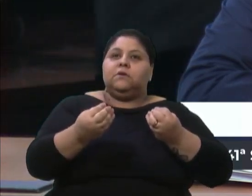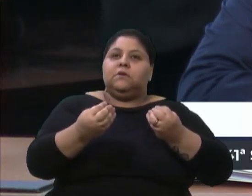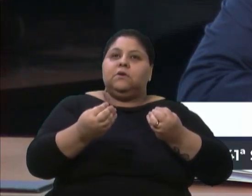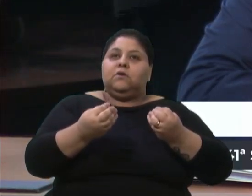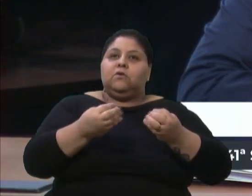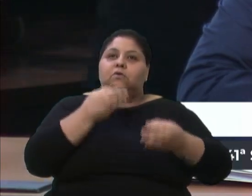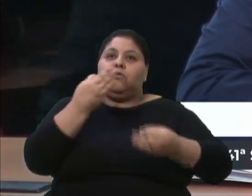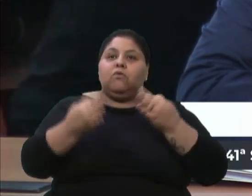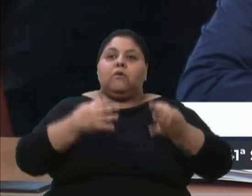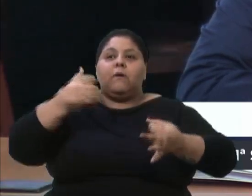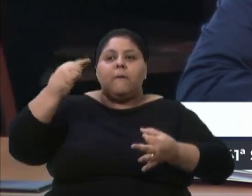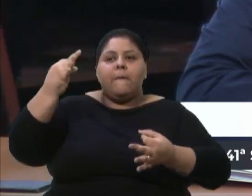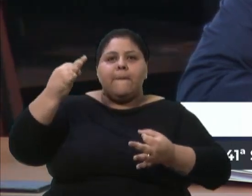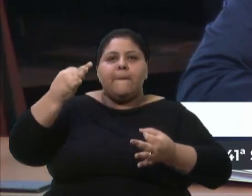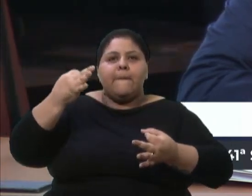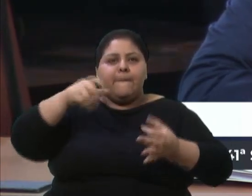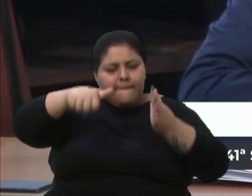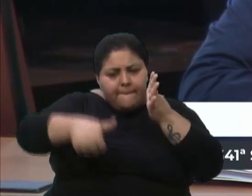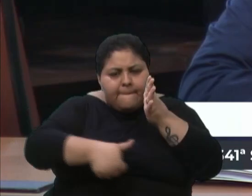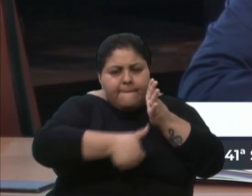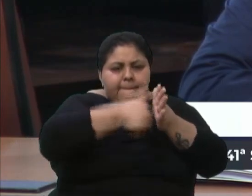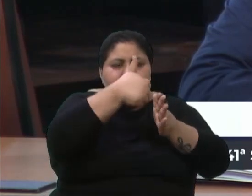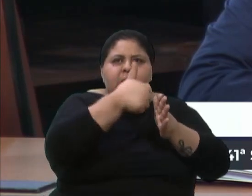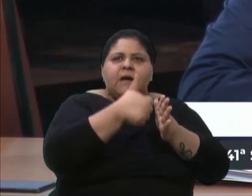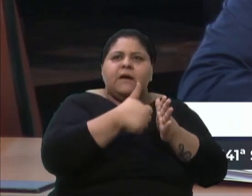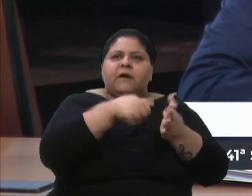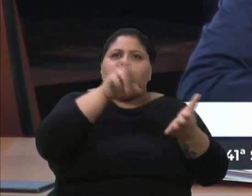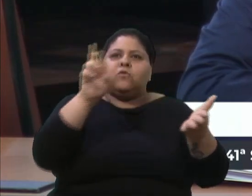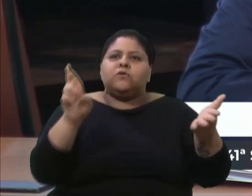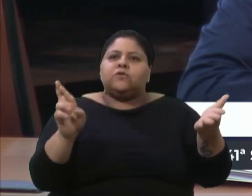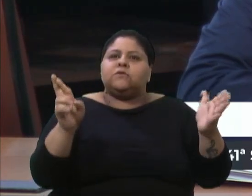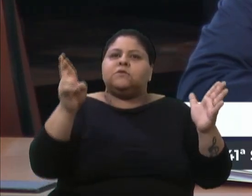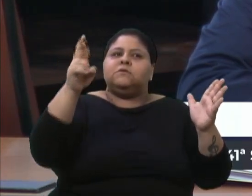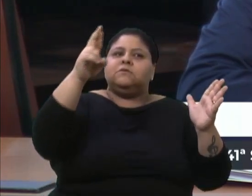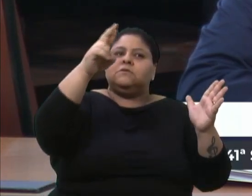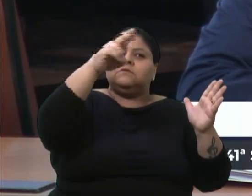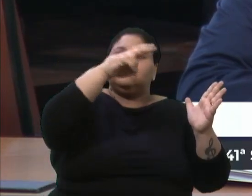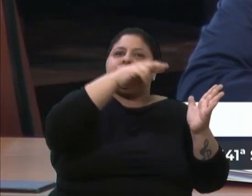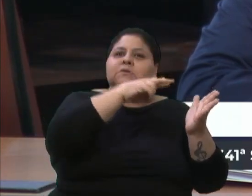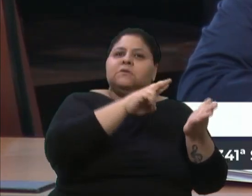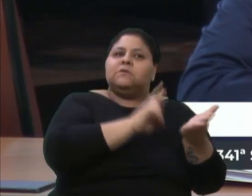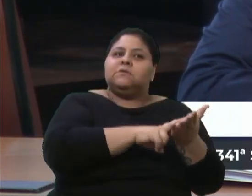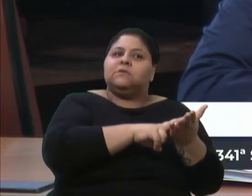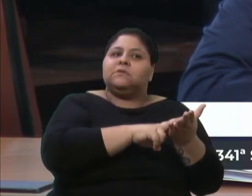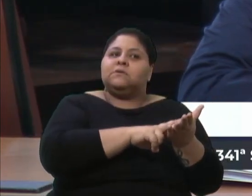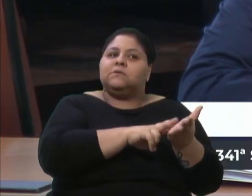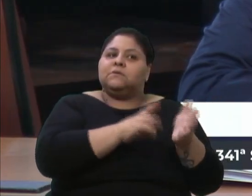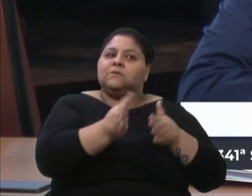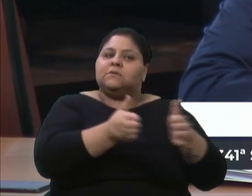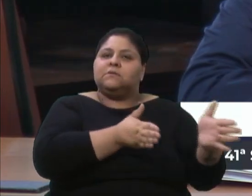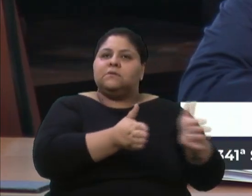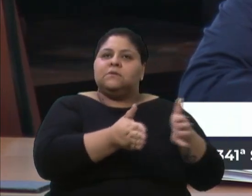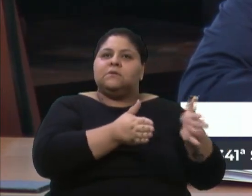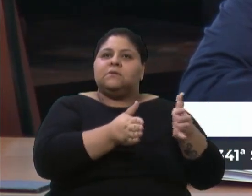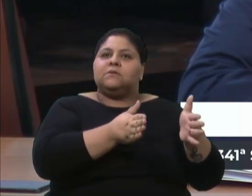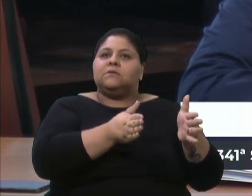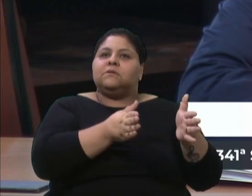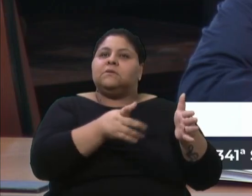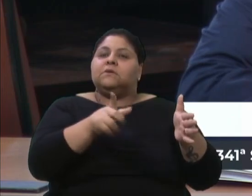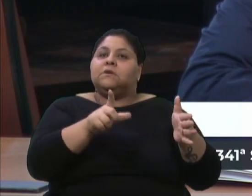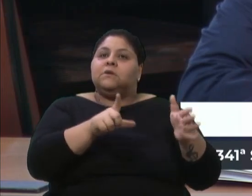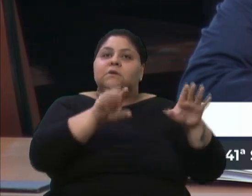dos recursos, porque tinha os EJAs do lado da casa da pessoa e a pessoa não ia. E marcavam, em algumas escolas marcavam